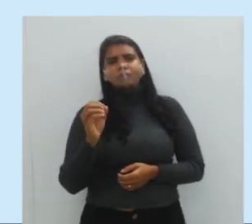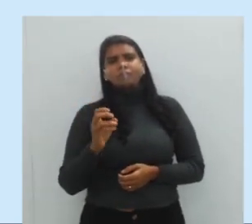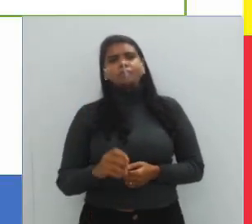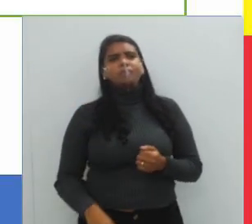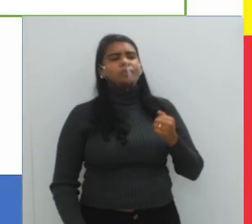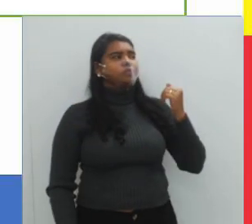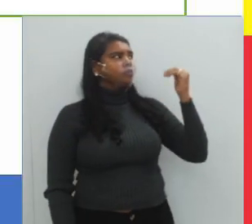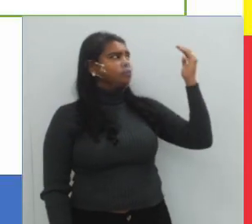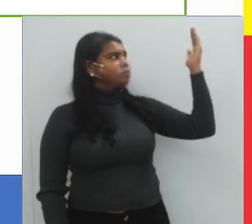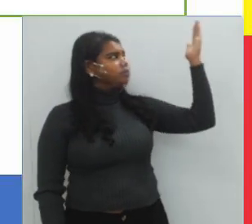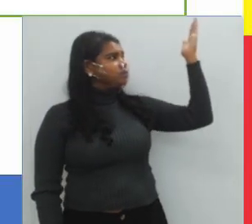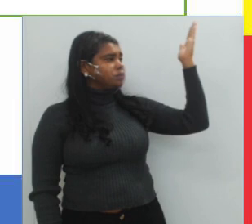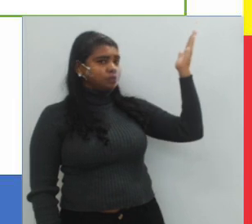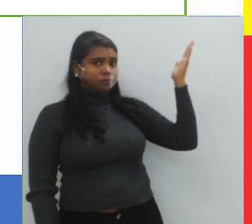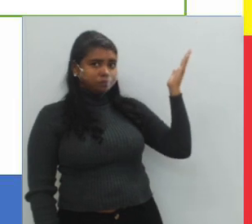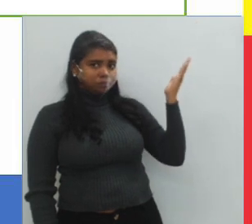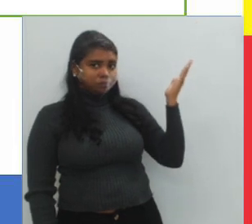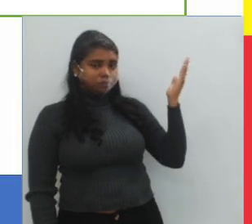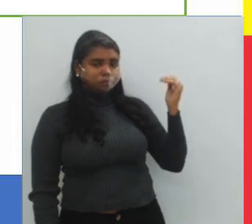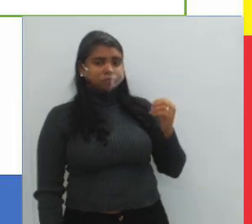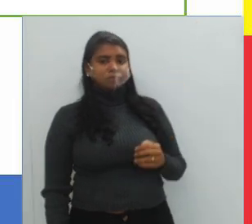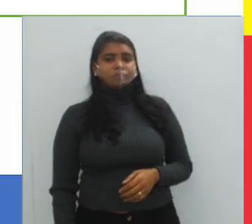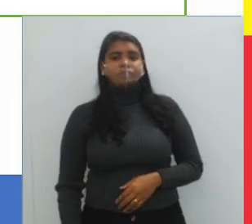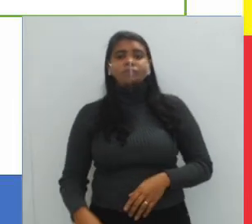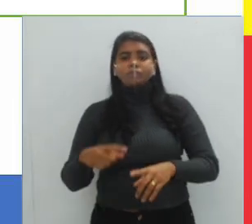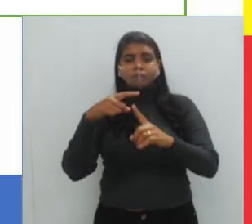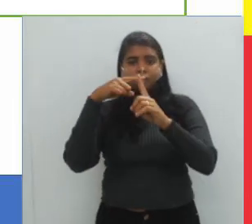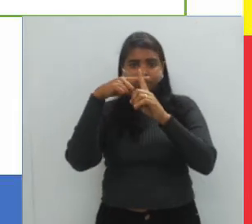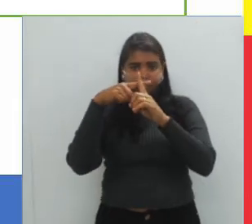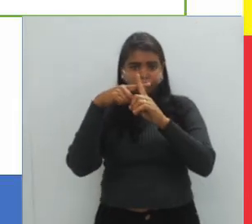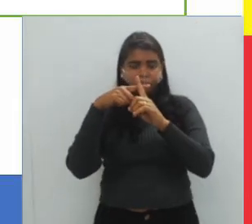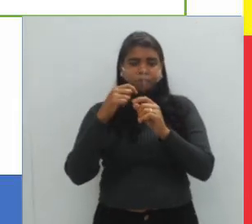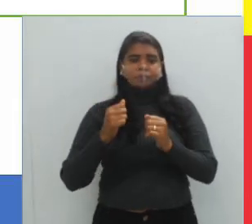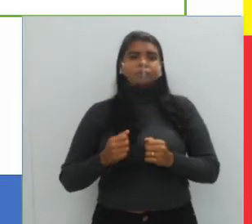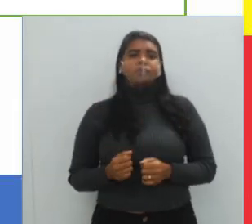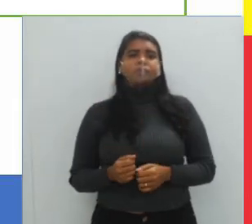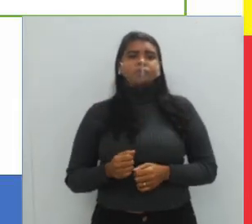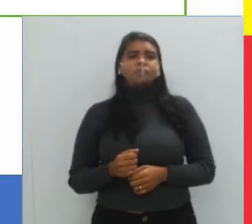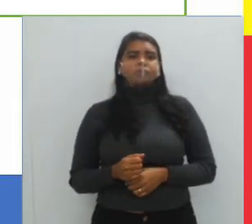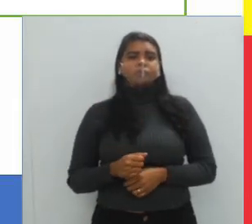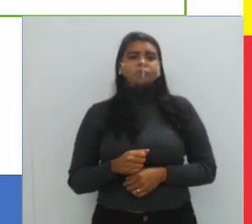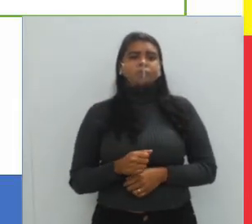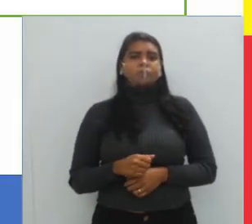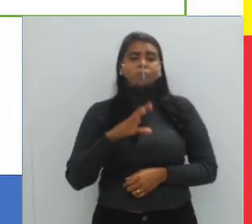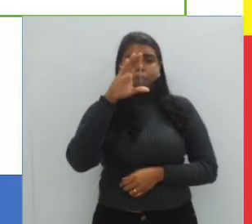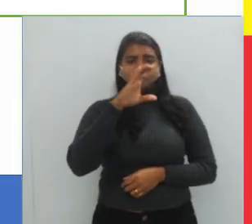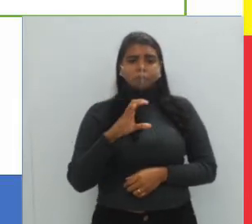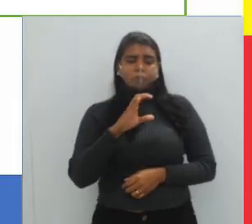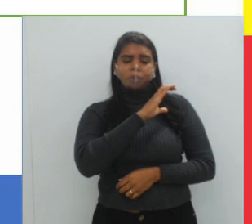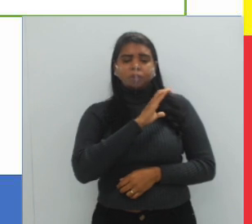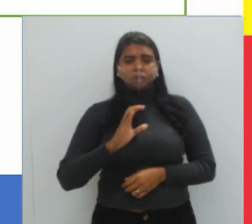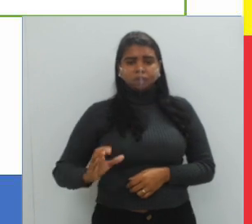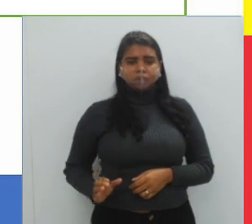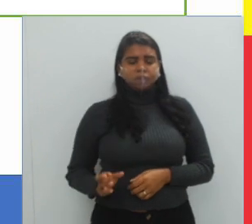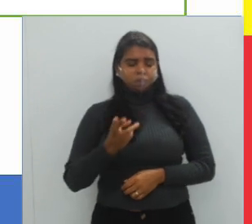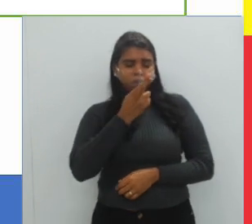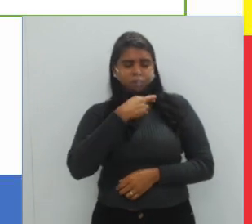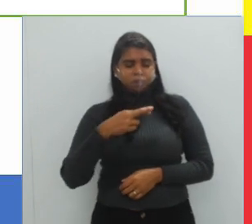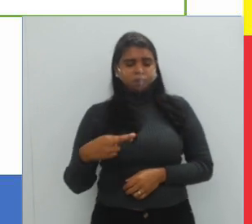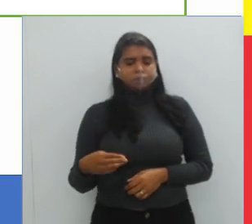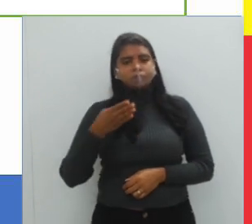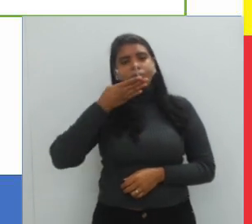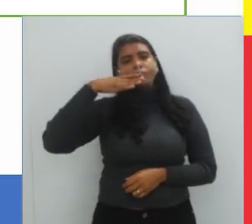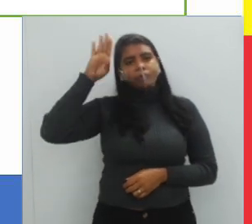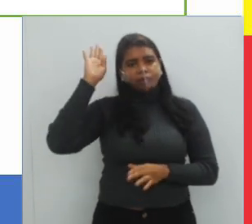vamos começar. Nós temos aqui a cruz, o símbolo do cristianismo, certo? As religiões